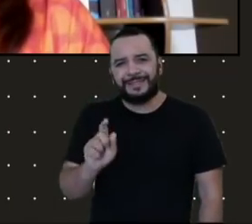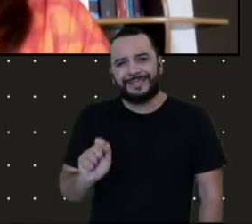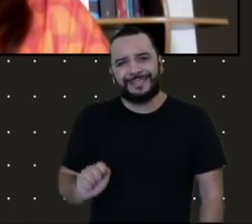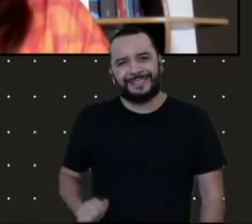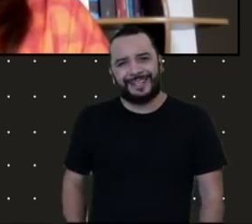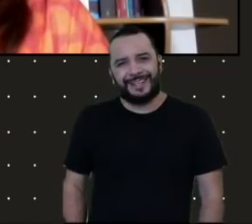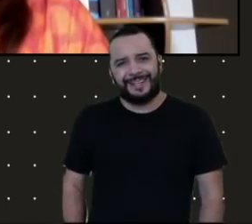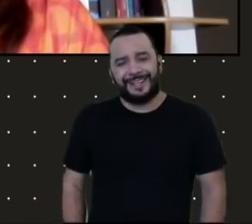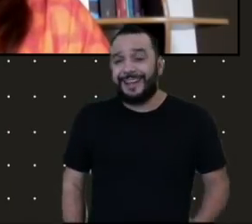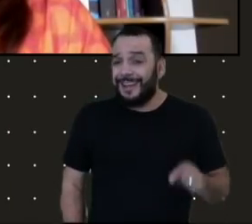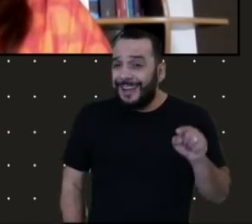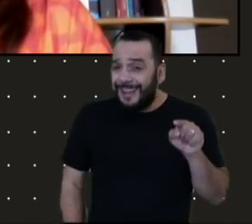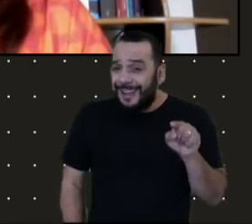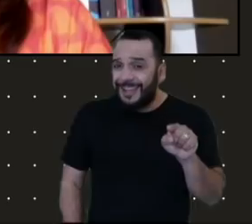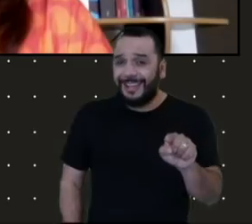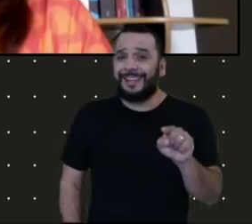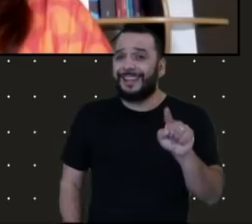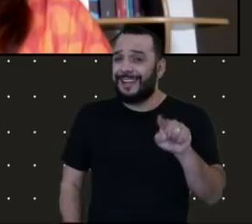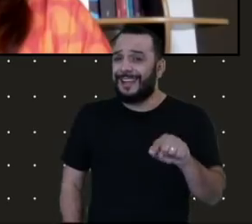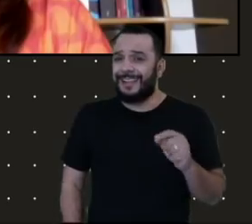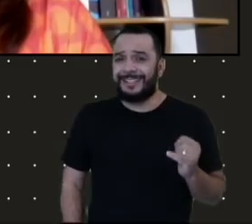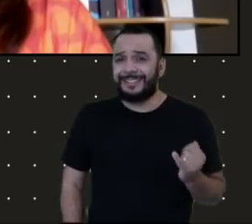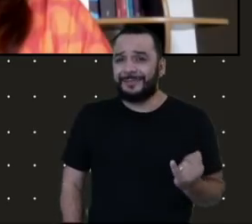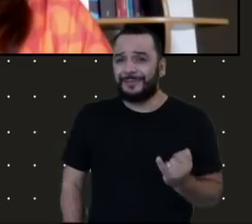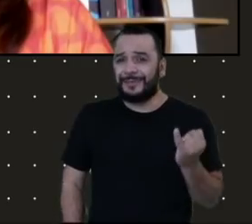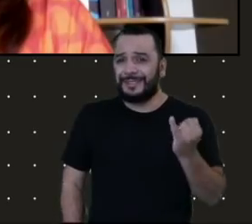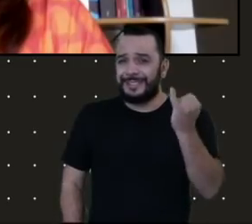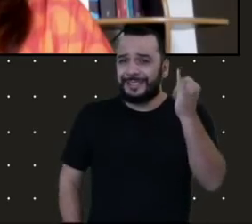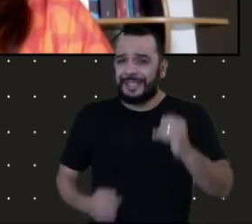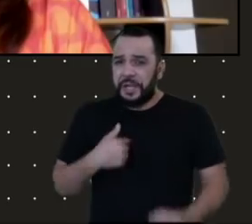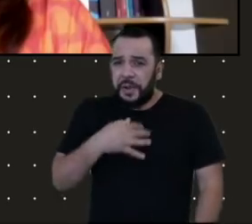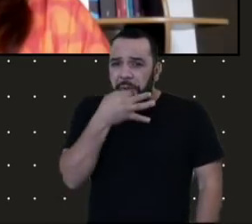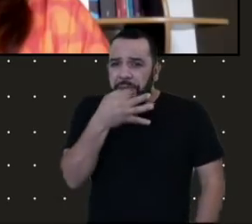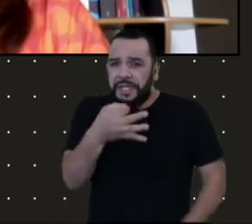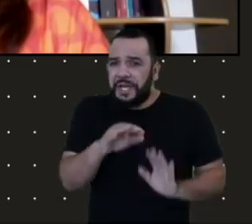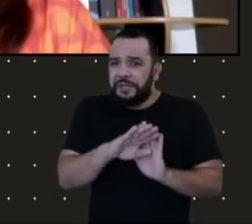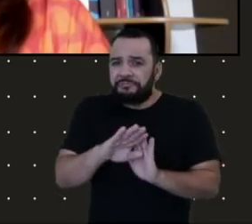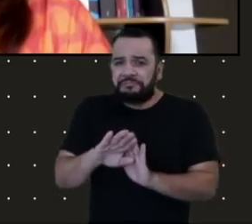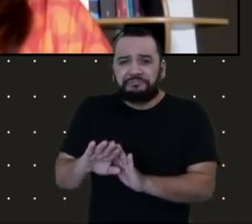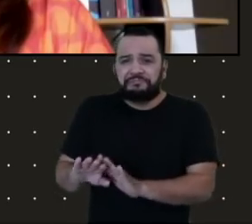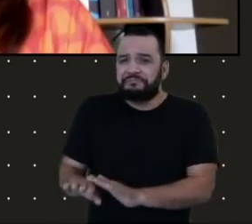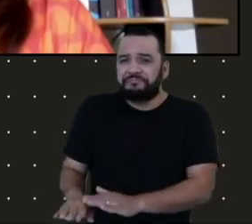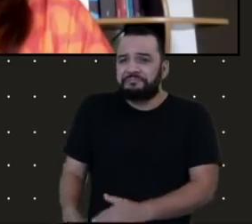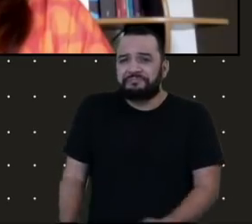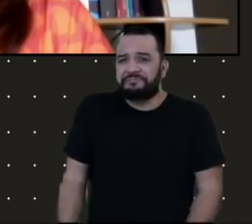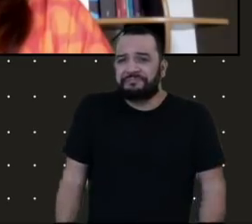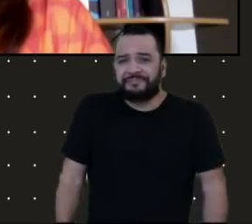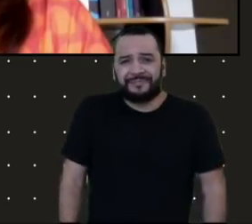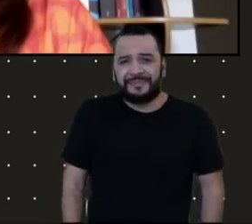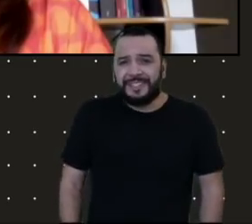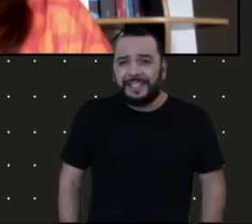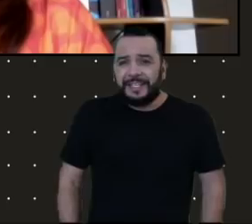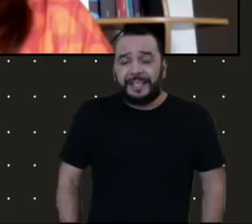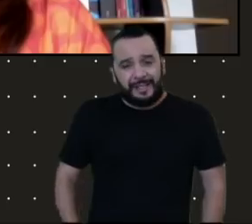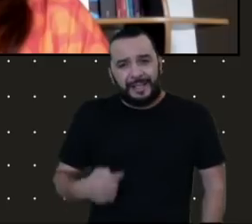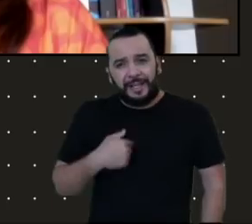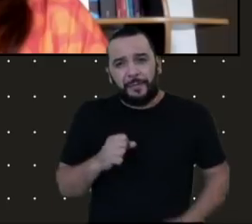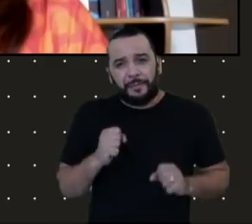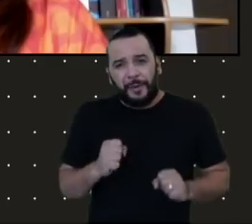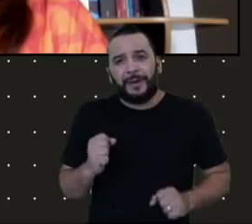que não sei traduzir. Não sou pretensiosa. Escrevo para mim, para